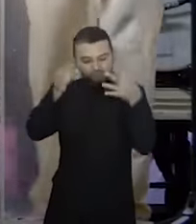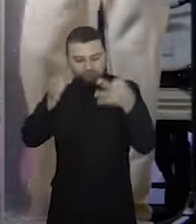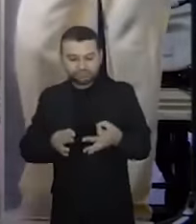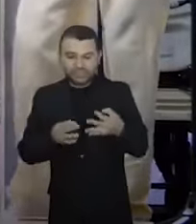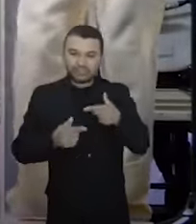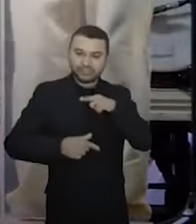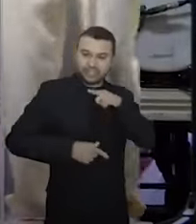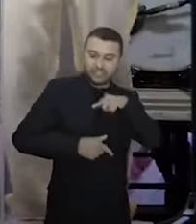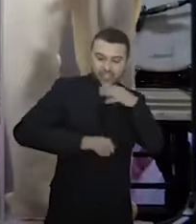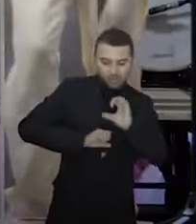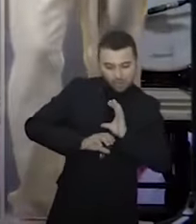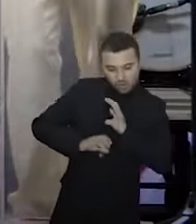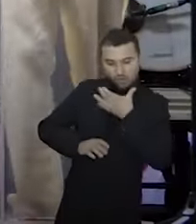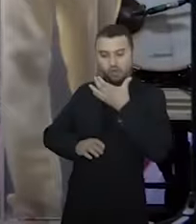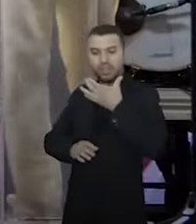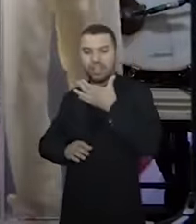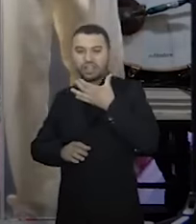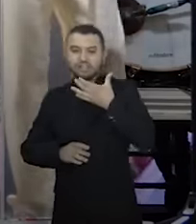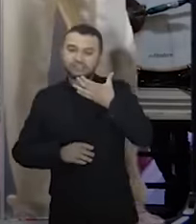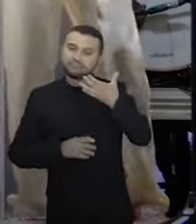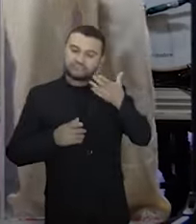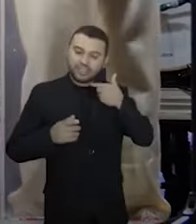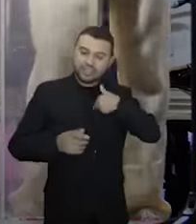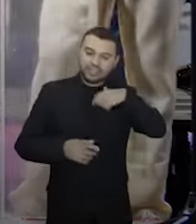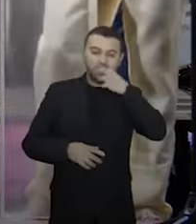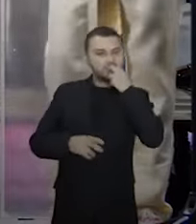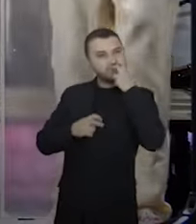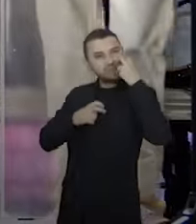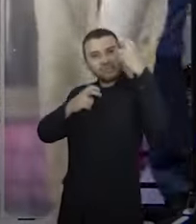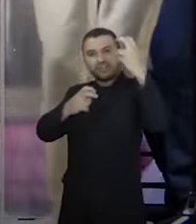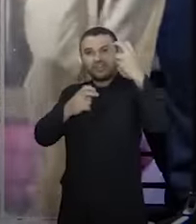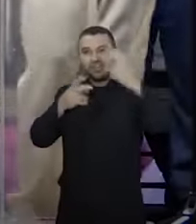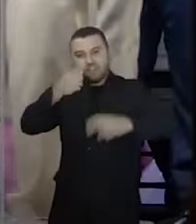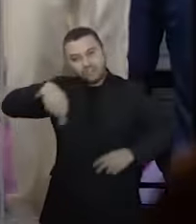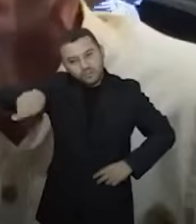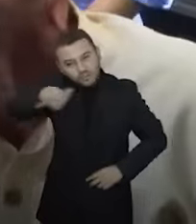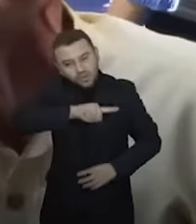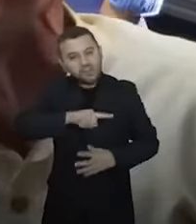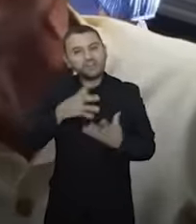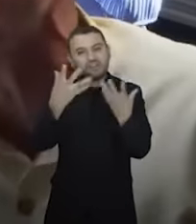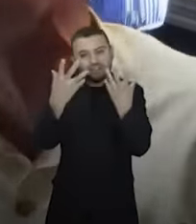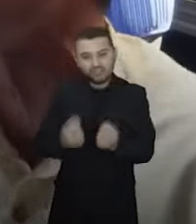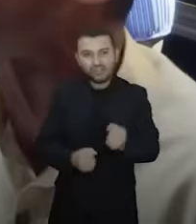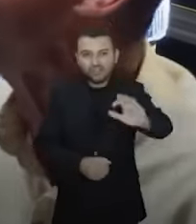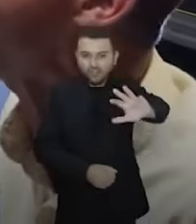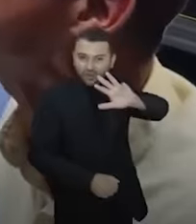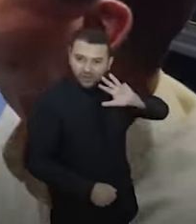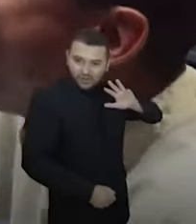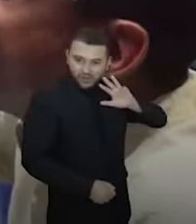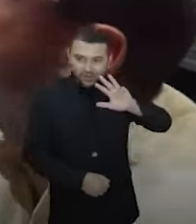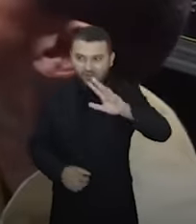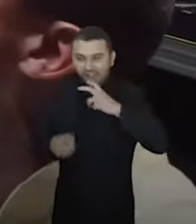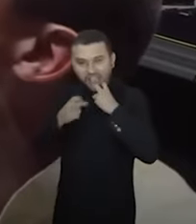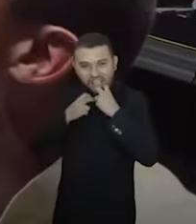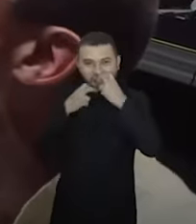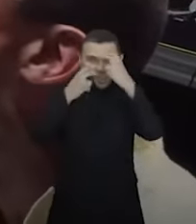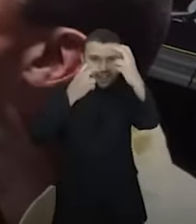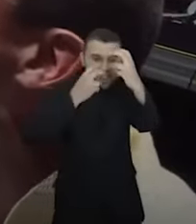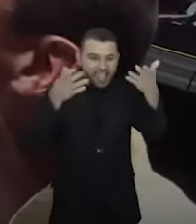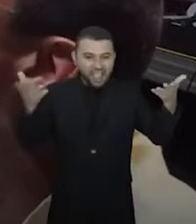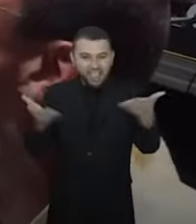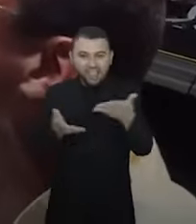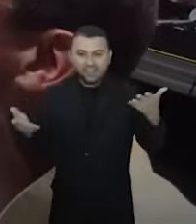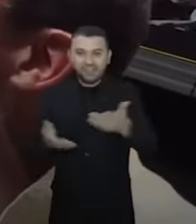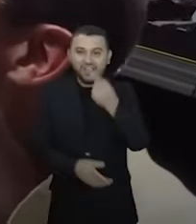coragem, brio. E eu grito junto a vocês: Lula é nossa voz e vez. Dou-lhe